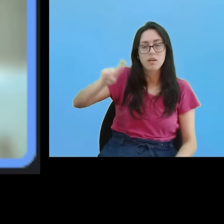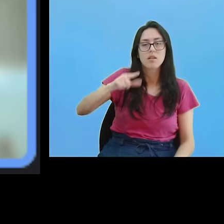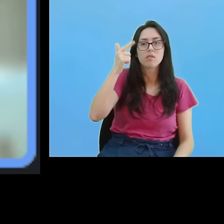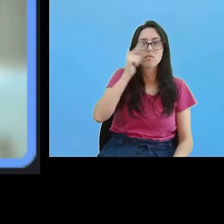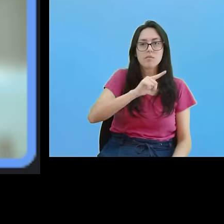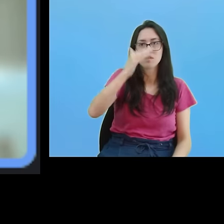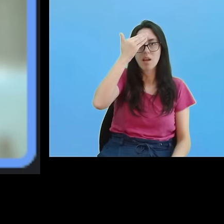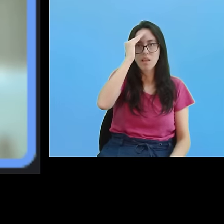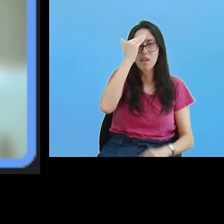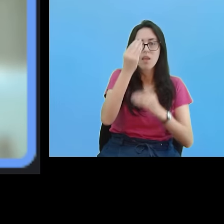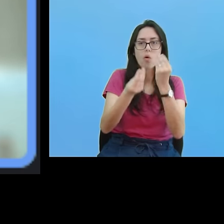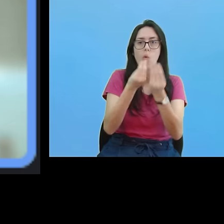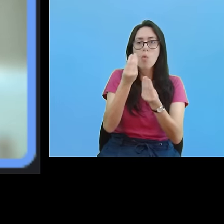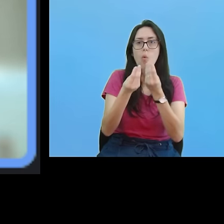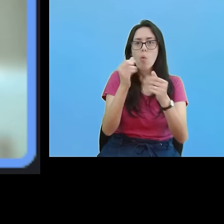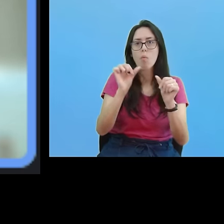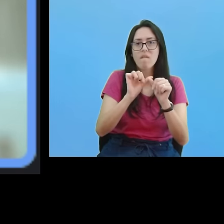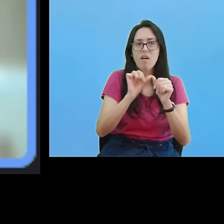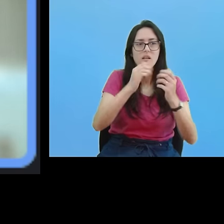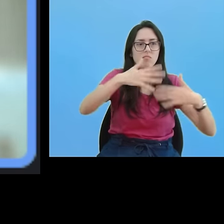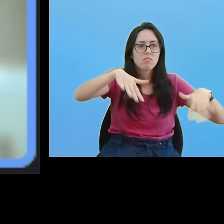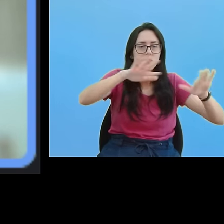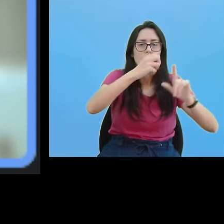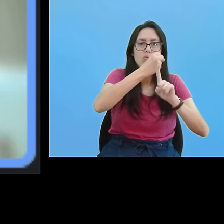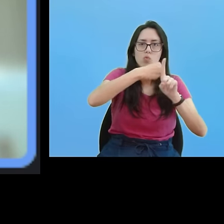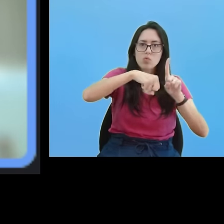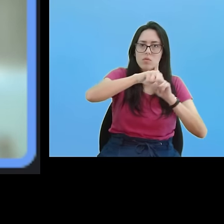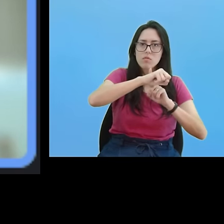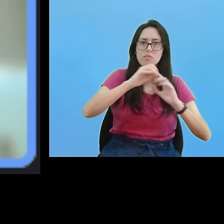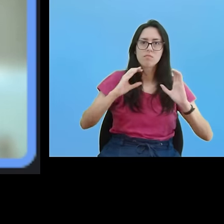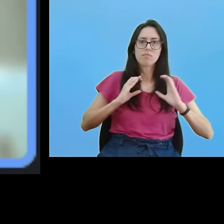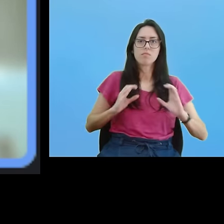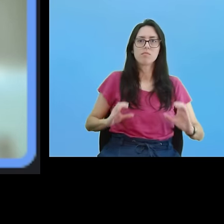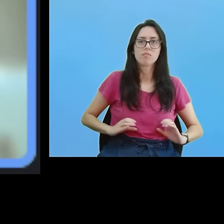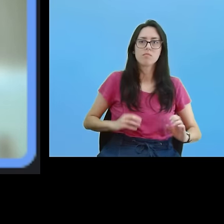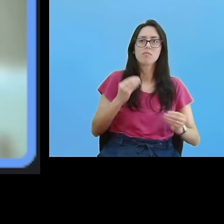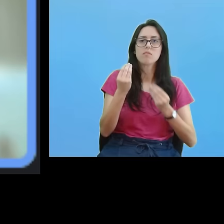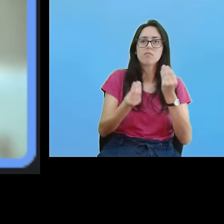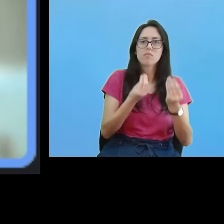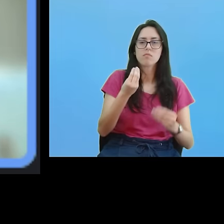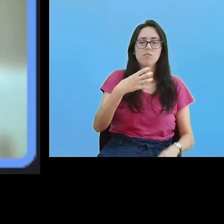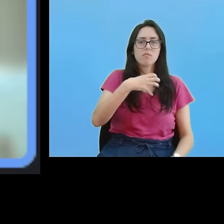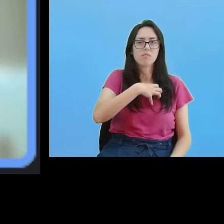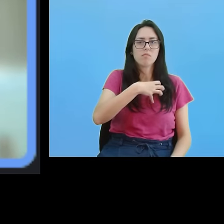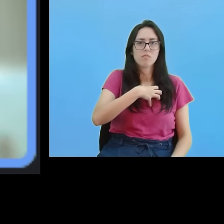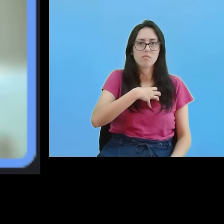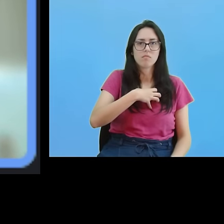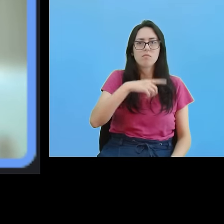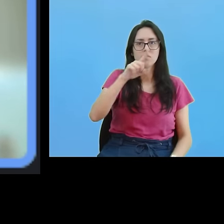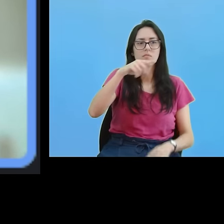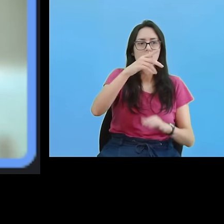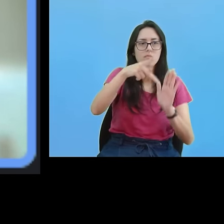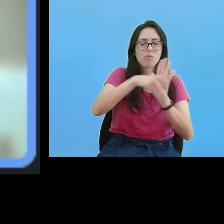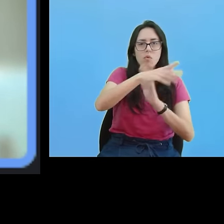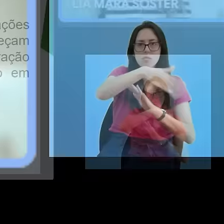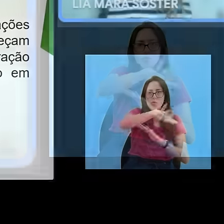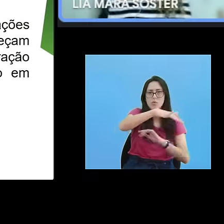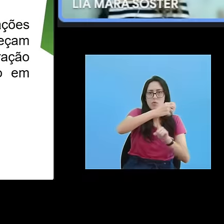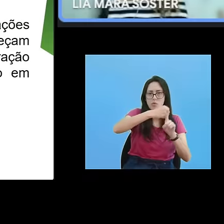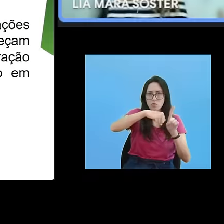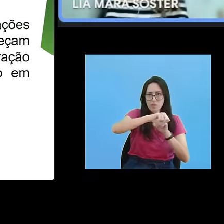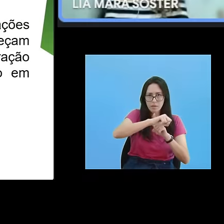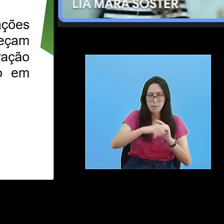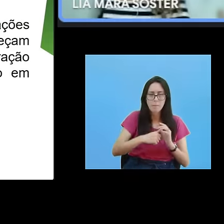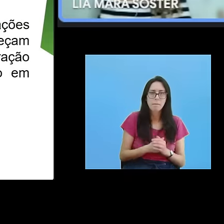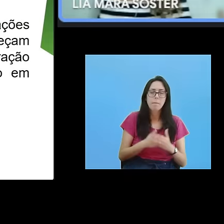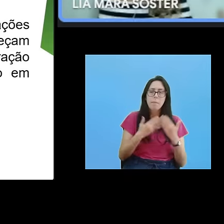se executam para o nosso grupo social os modos e as formas de se portar que são socialmente aceitas. Bom, então